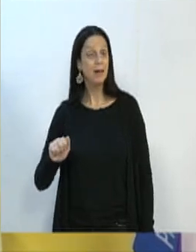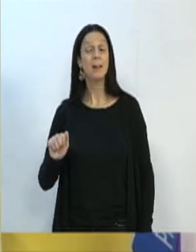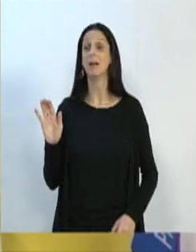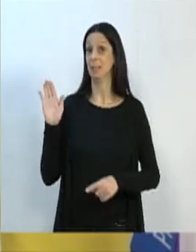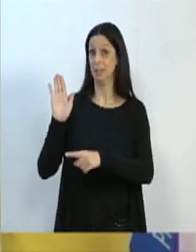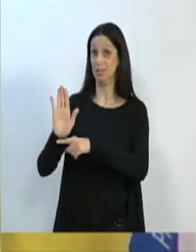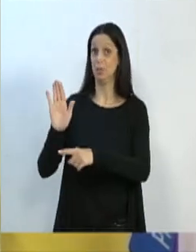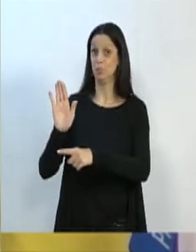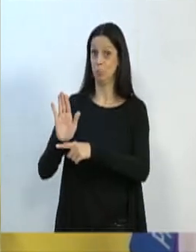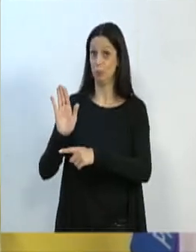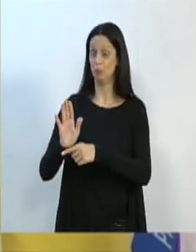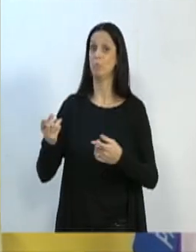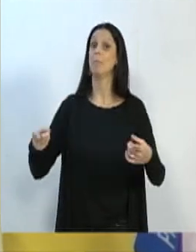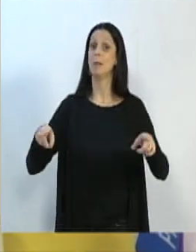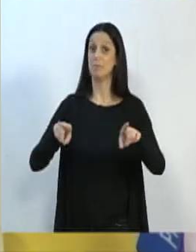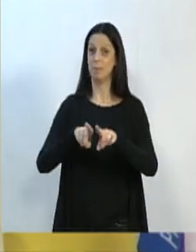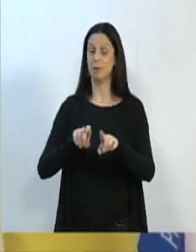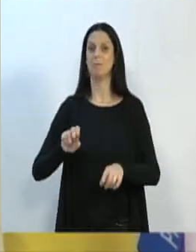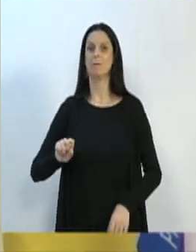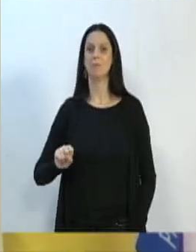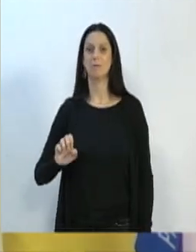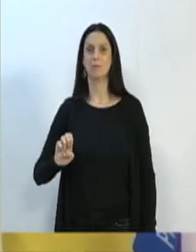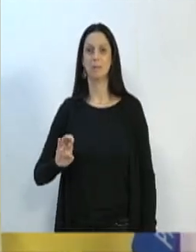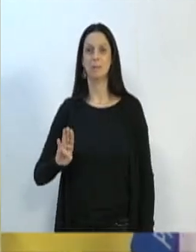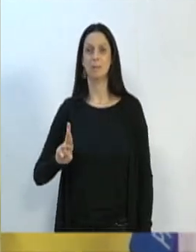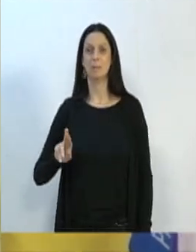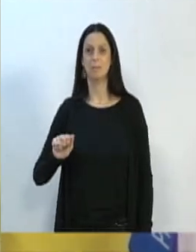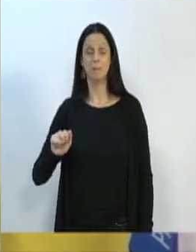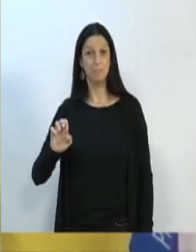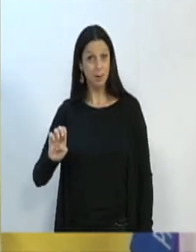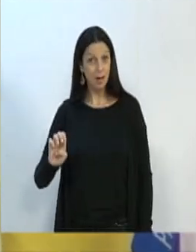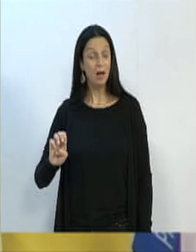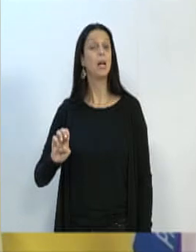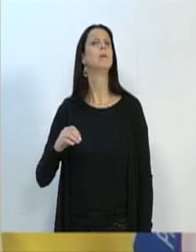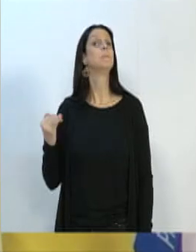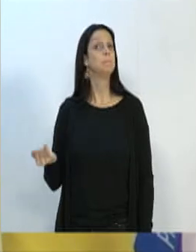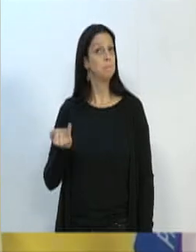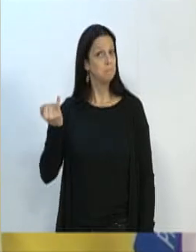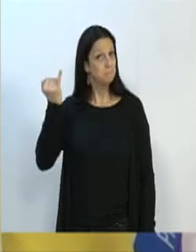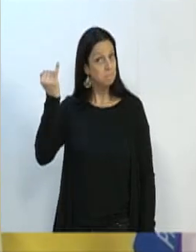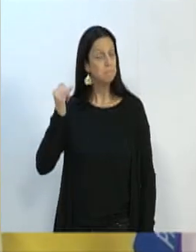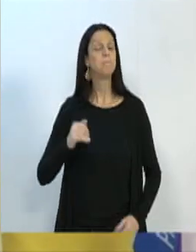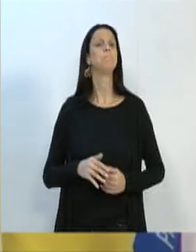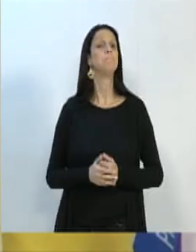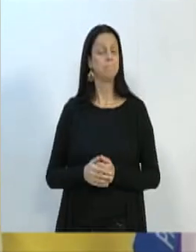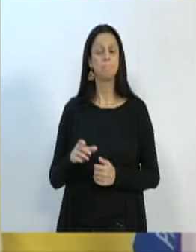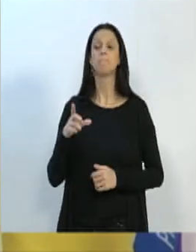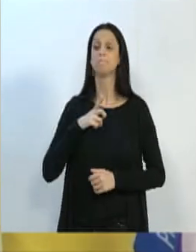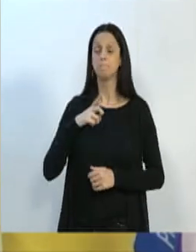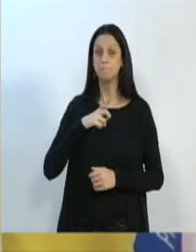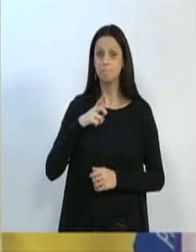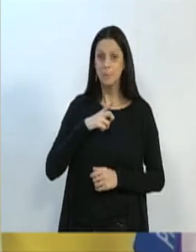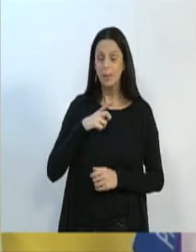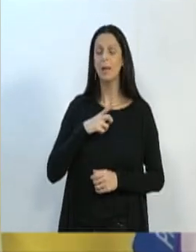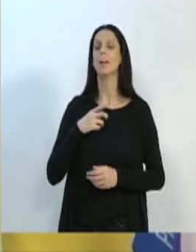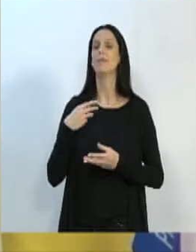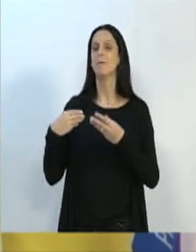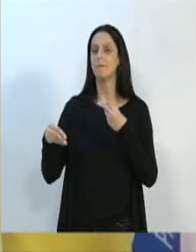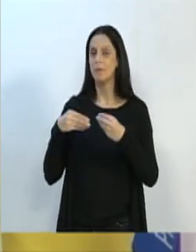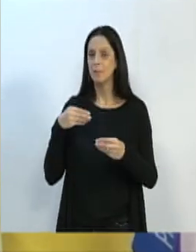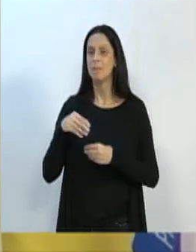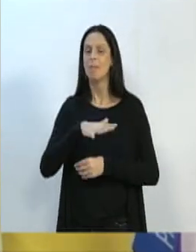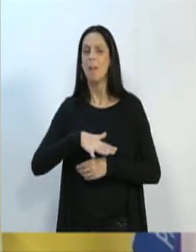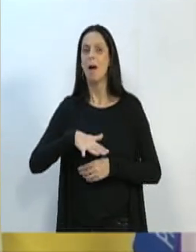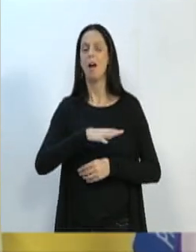ter dado essa parceria com o Sebrae é muito importante ouvir flexibilização em diversos setores do Meio